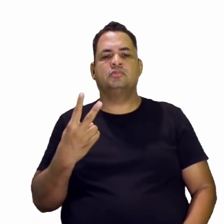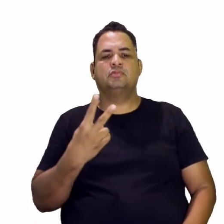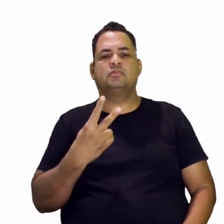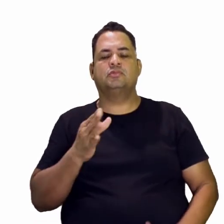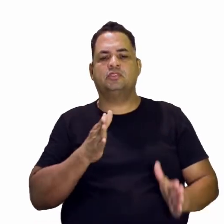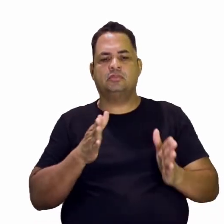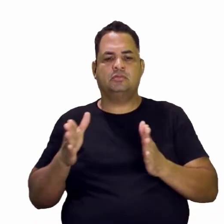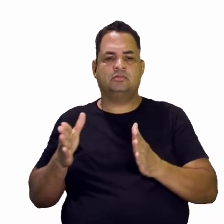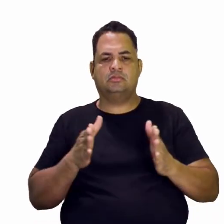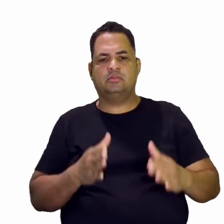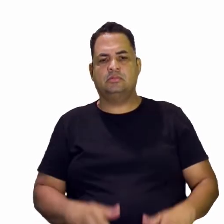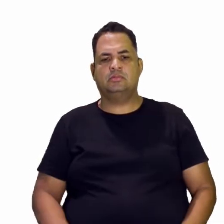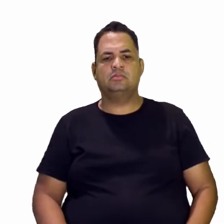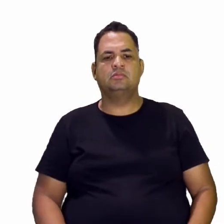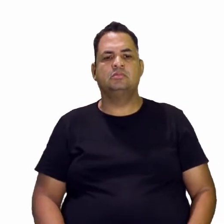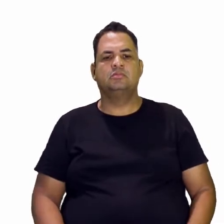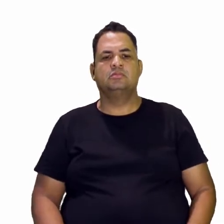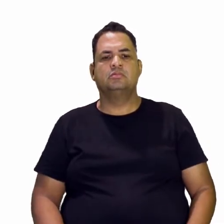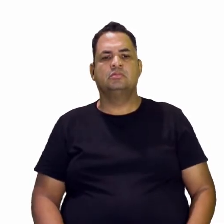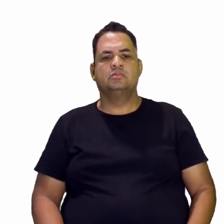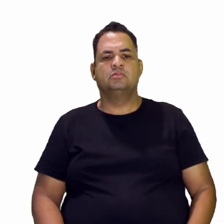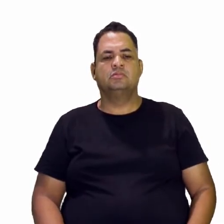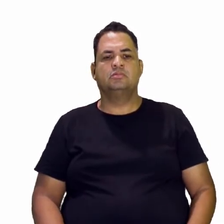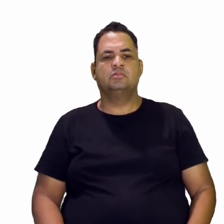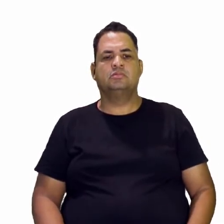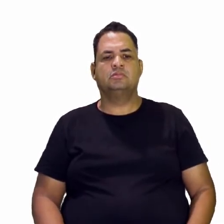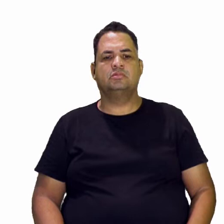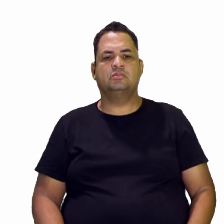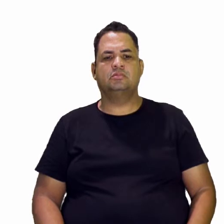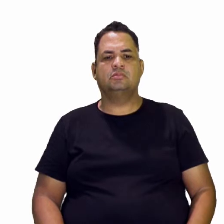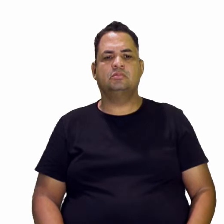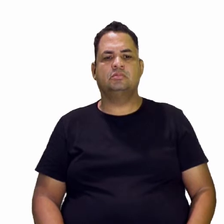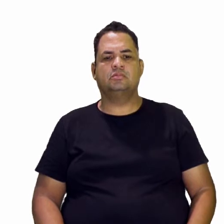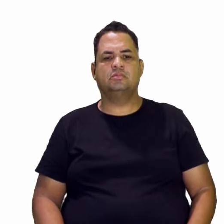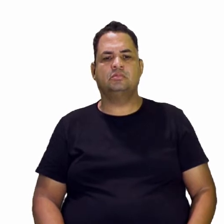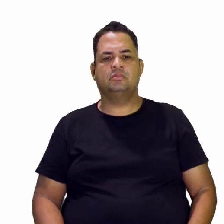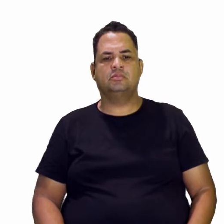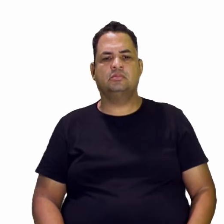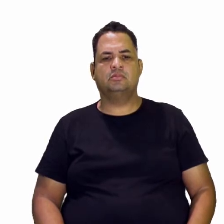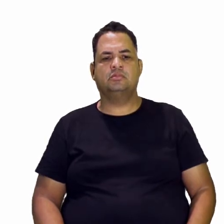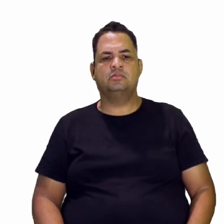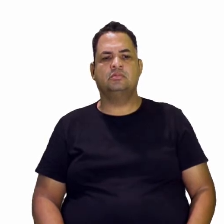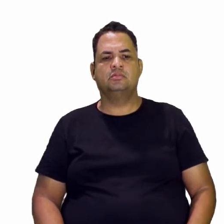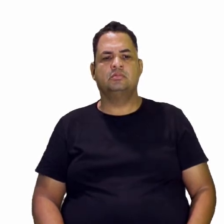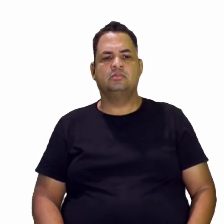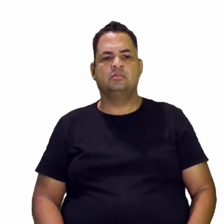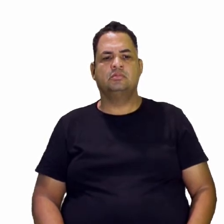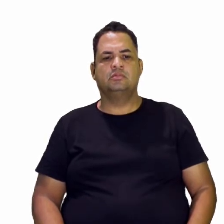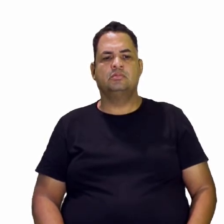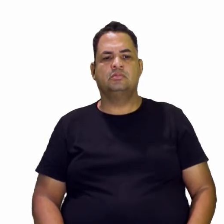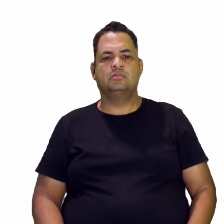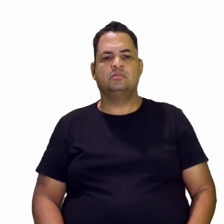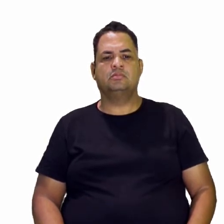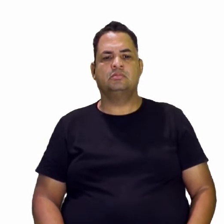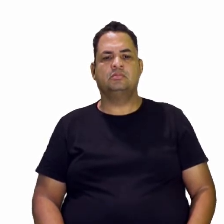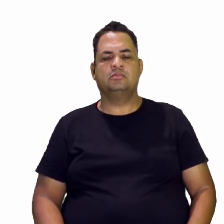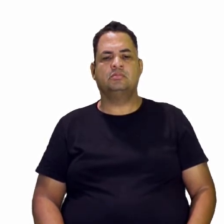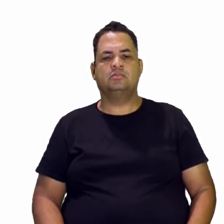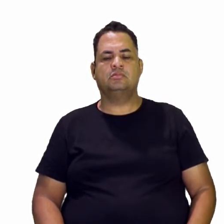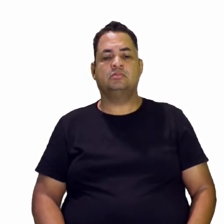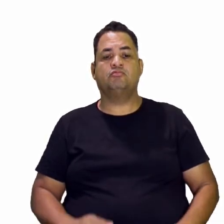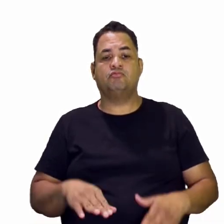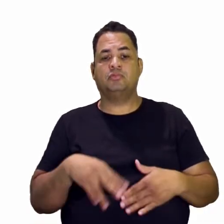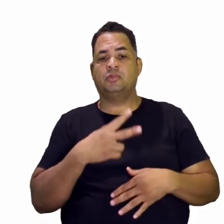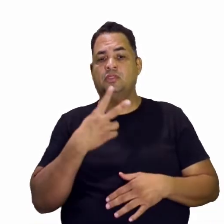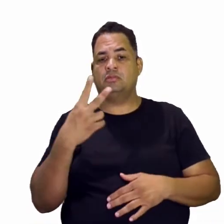períodos, ficou fácil, né? Porque a mesozoica vai ter 6 ali, mas a cenozoica só tem 2. Quais eram as 2 que